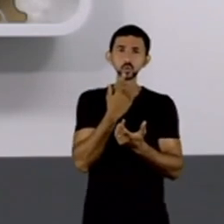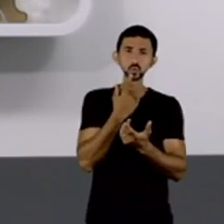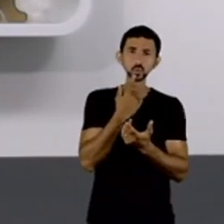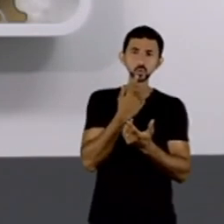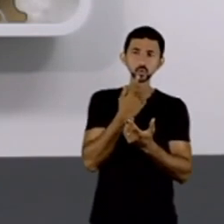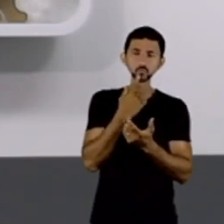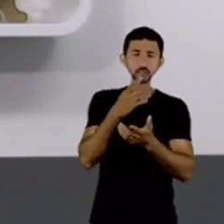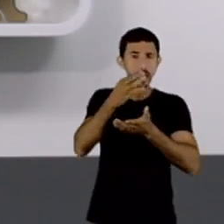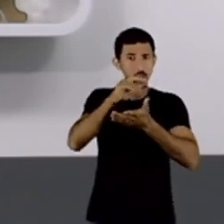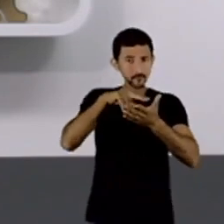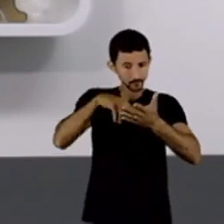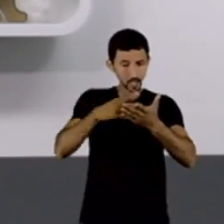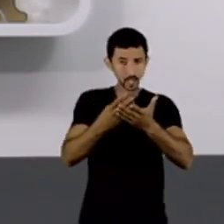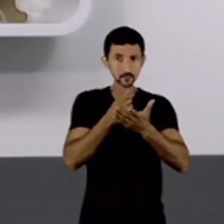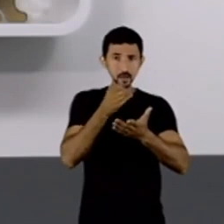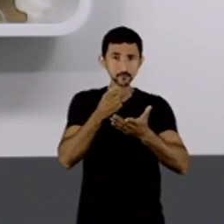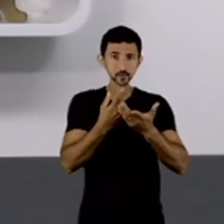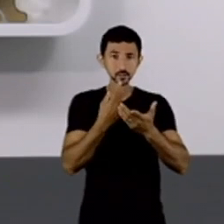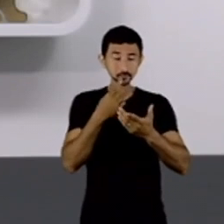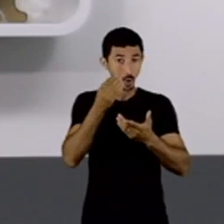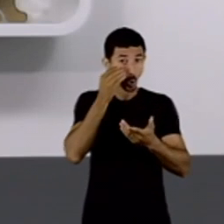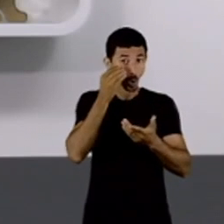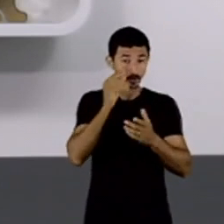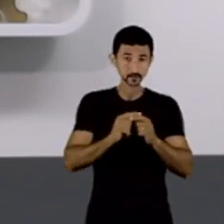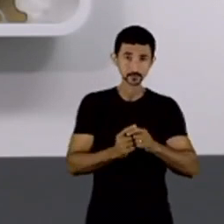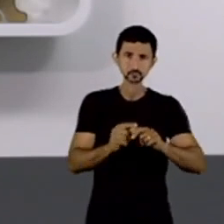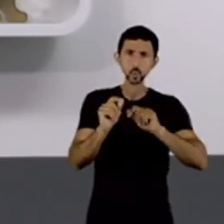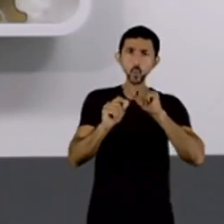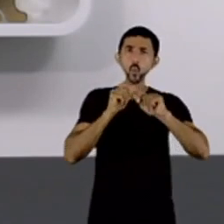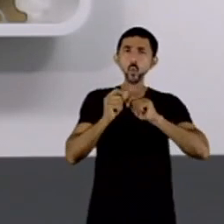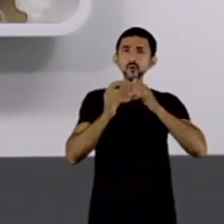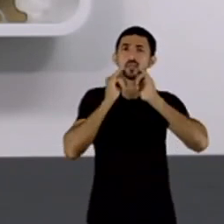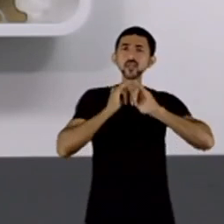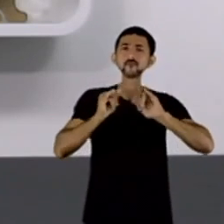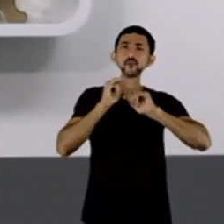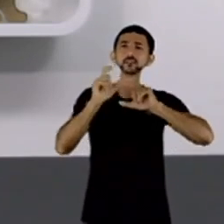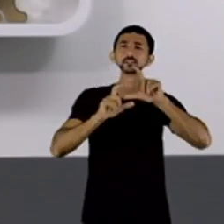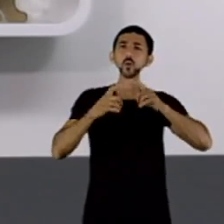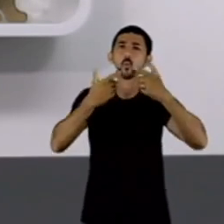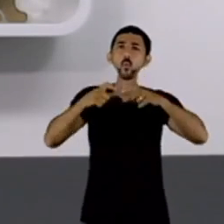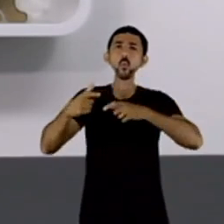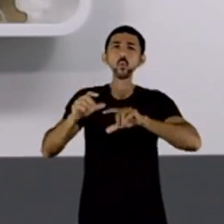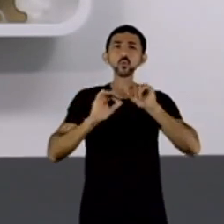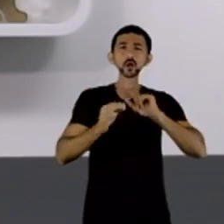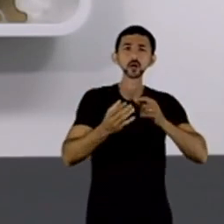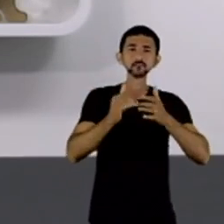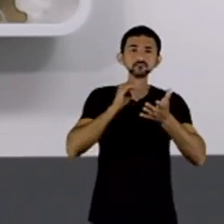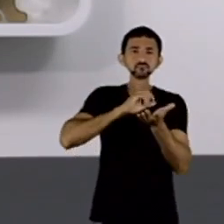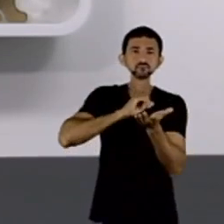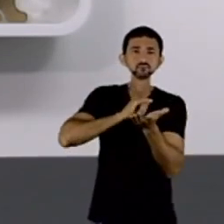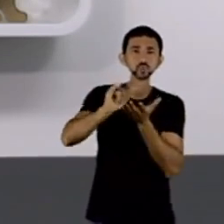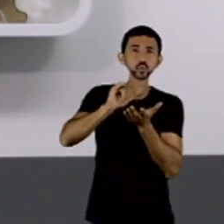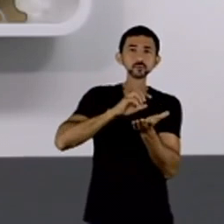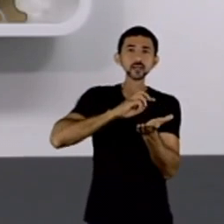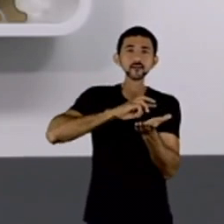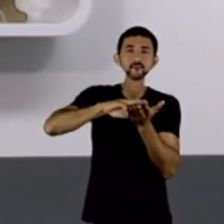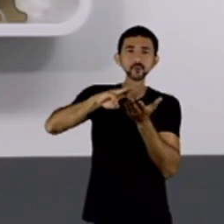você precisa estar atento, primeiro, ao veículo de comunicação em que ela está